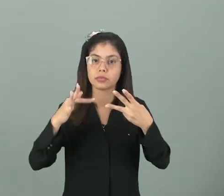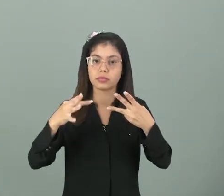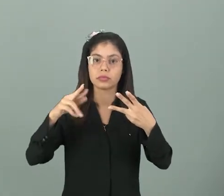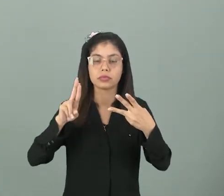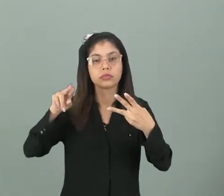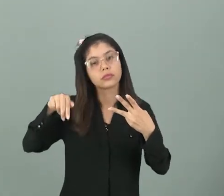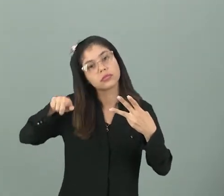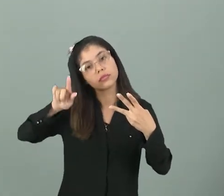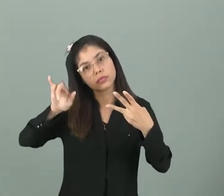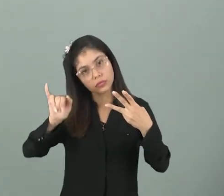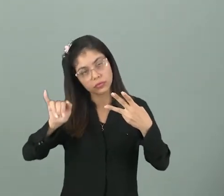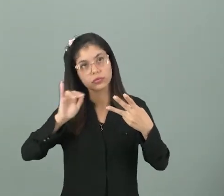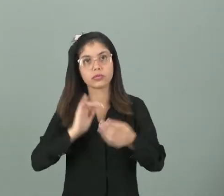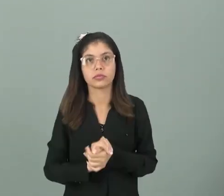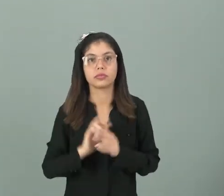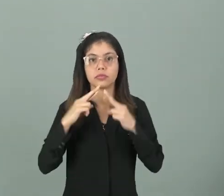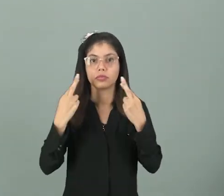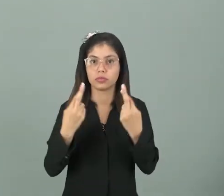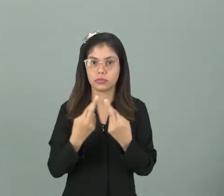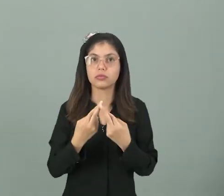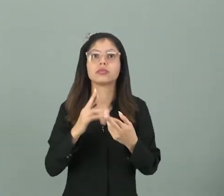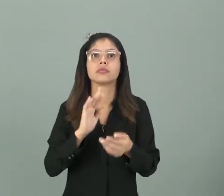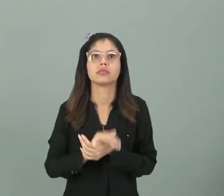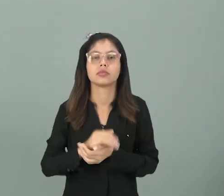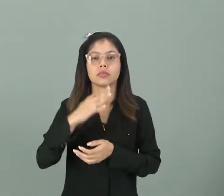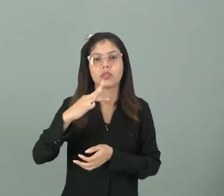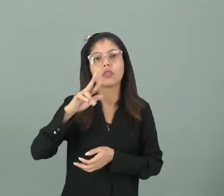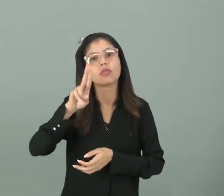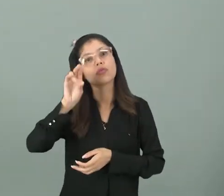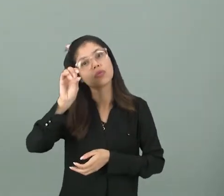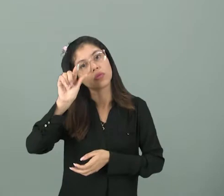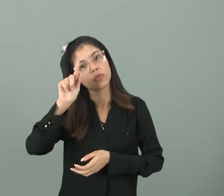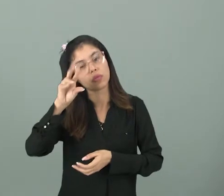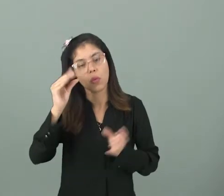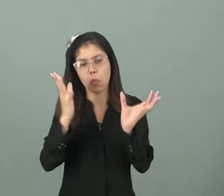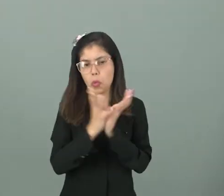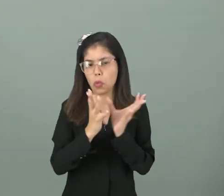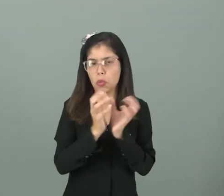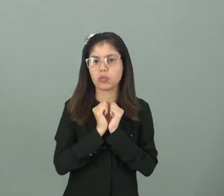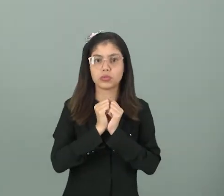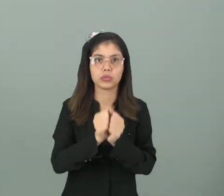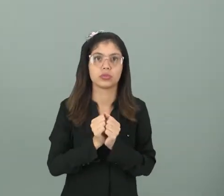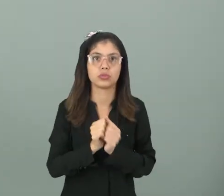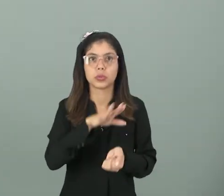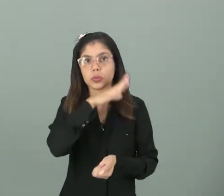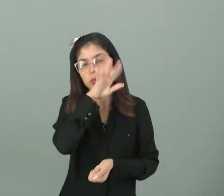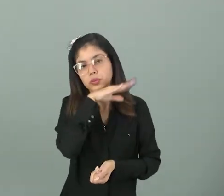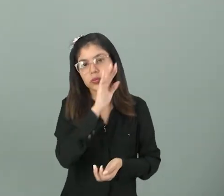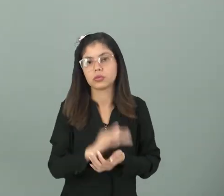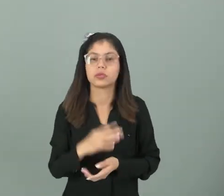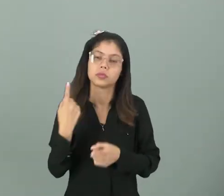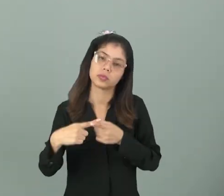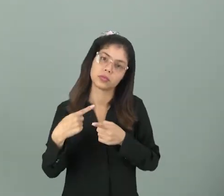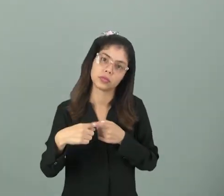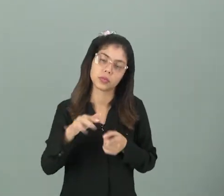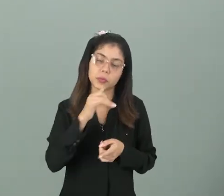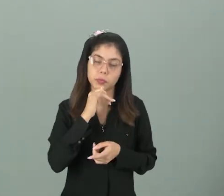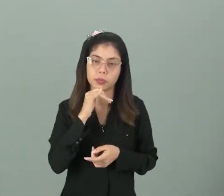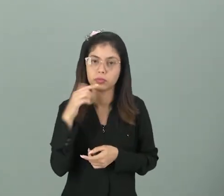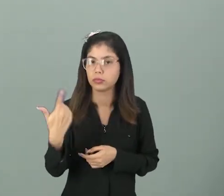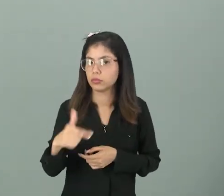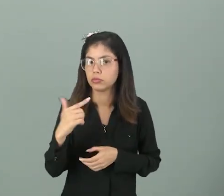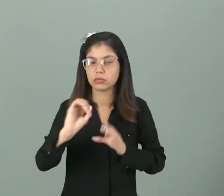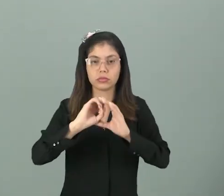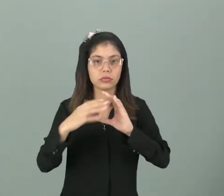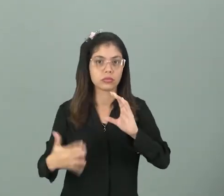fungi, que é o reino dos fungos, que eles não se agrupam junto com os animais, porque os fungos, por exemplo, não